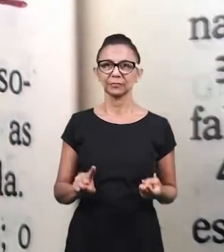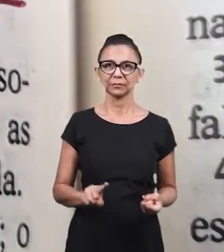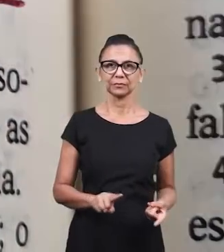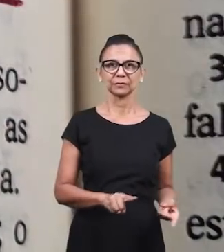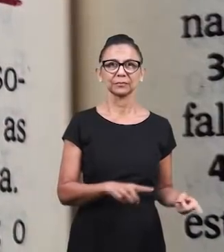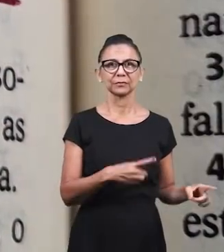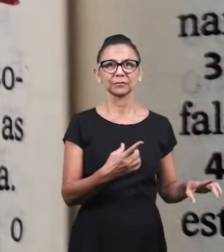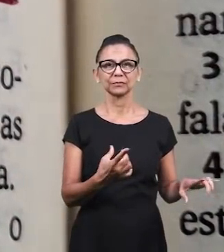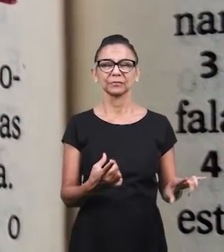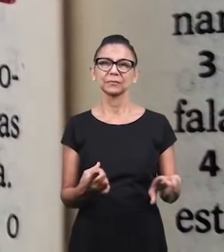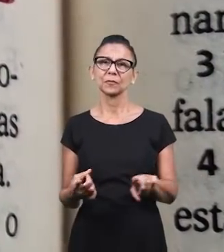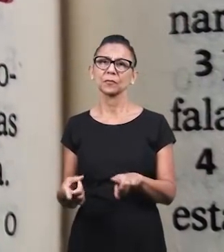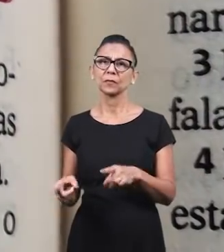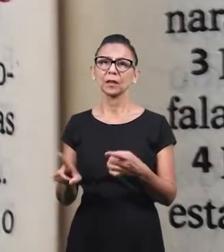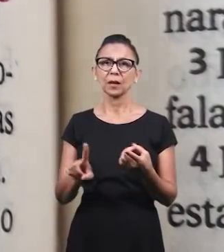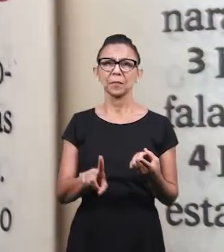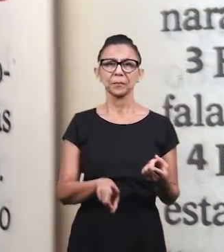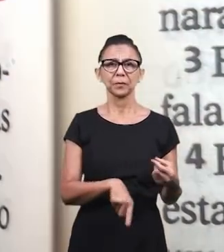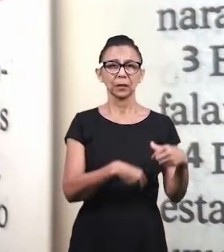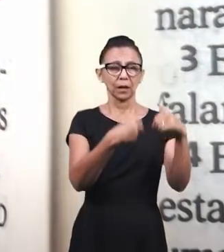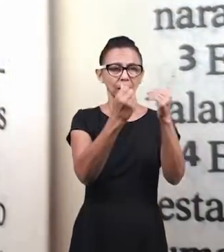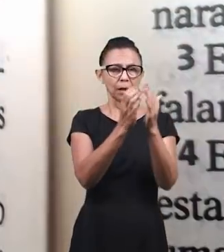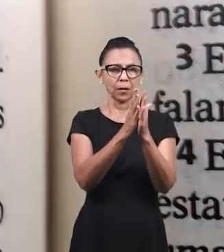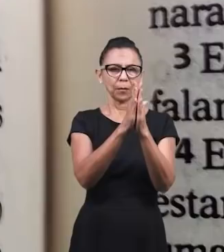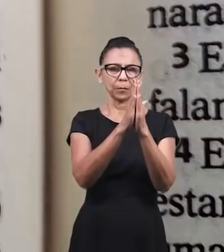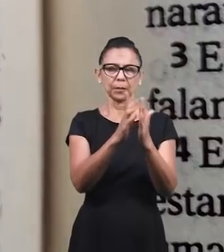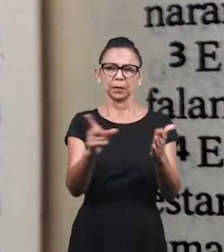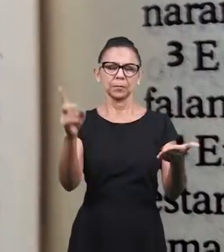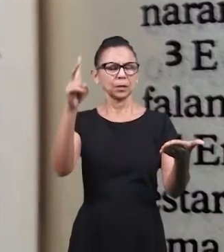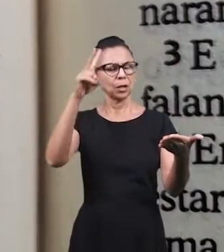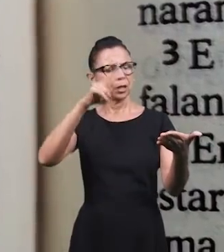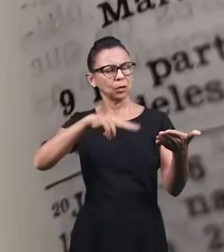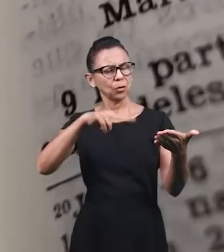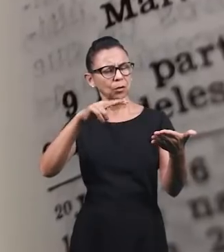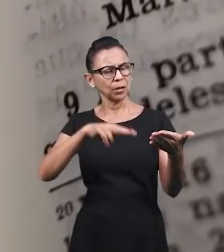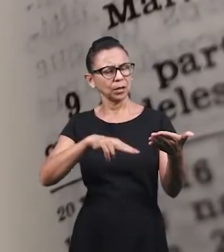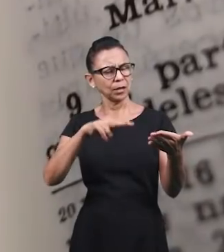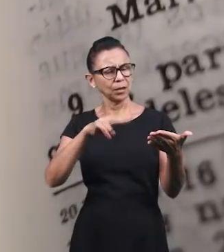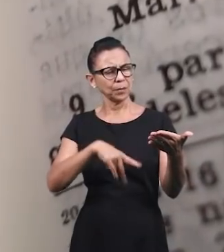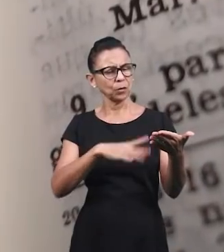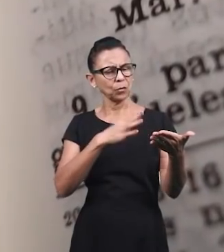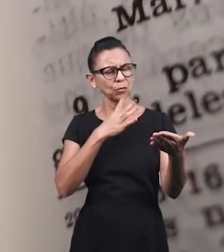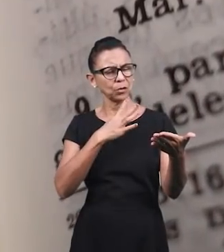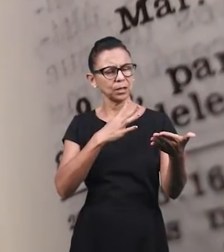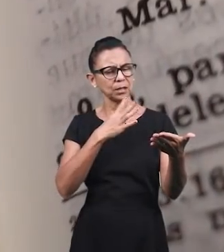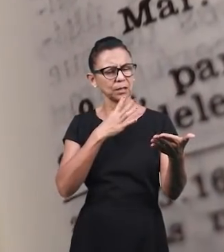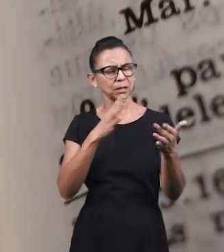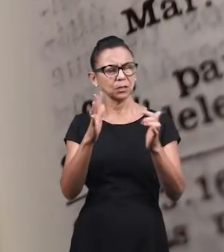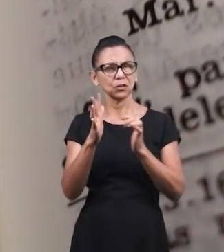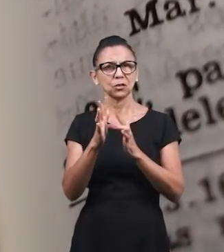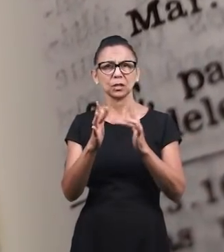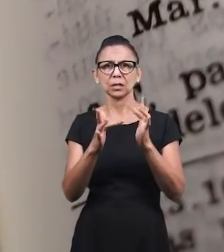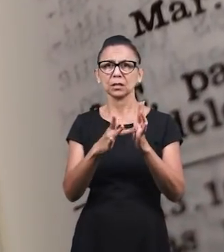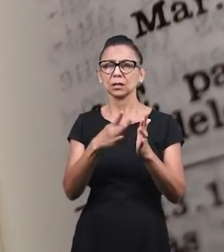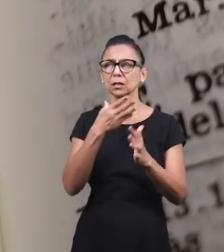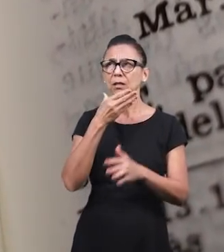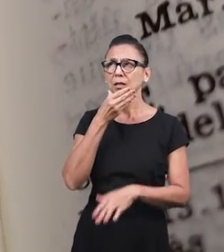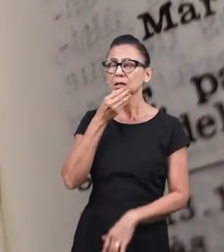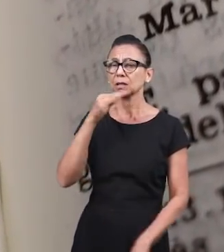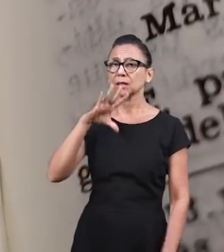Salvador teu livro ler, meus olhos